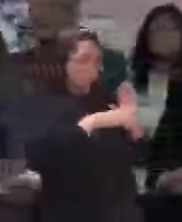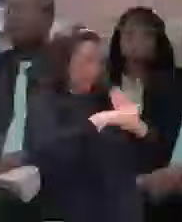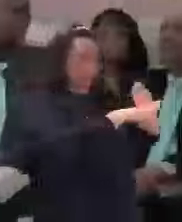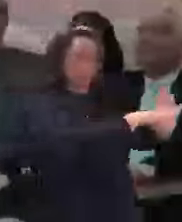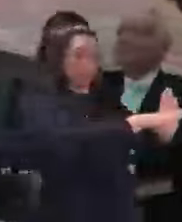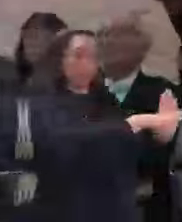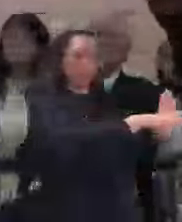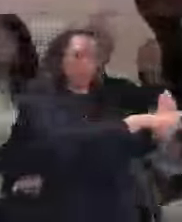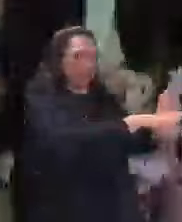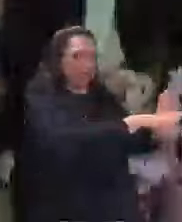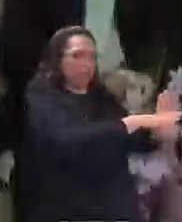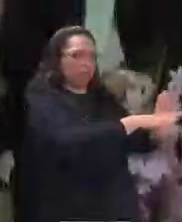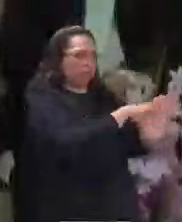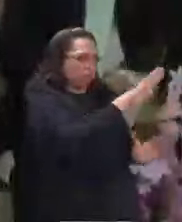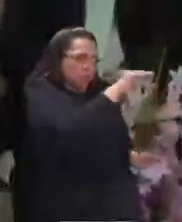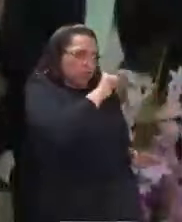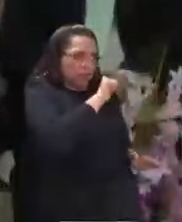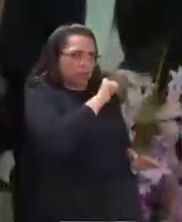entravam